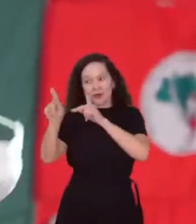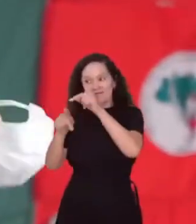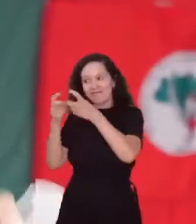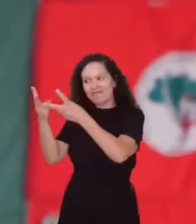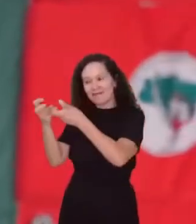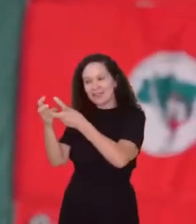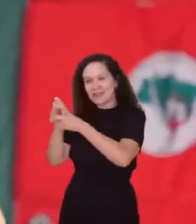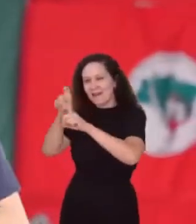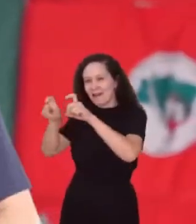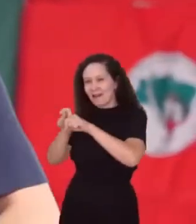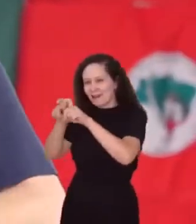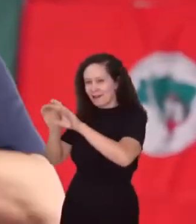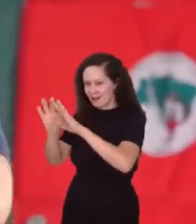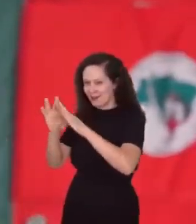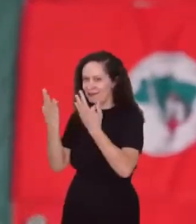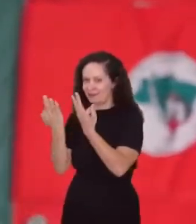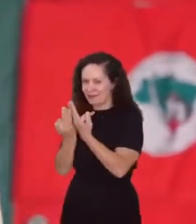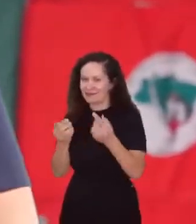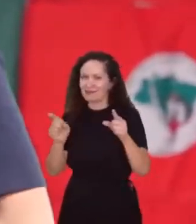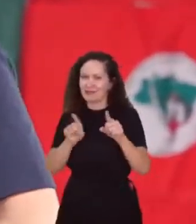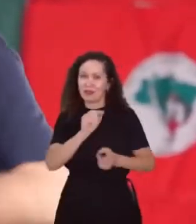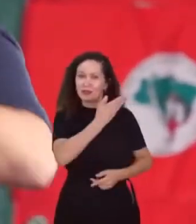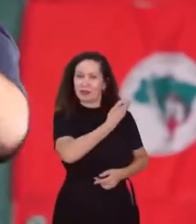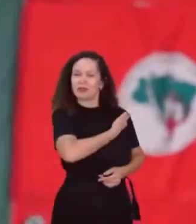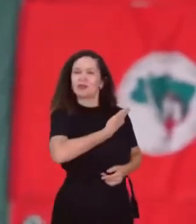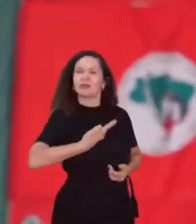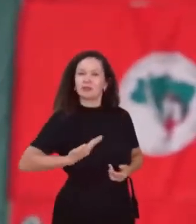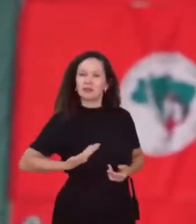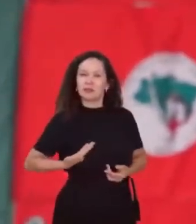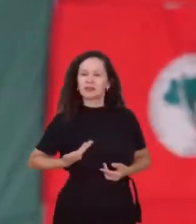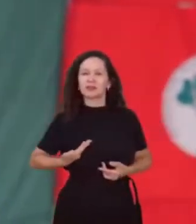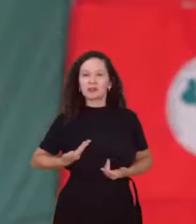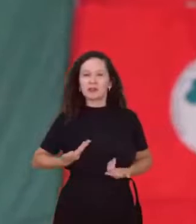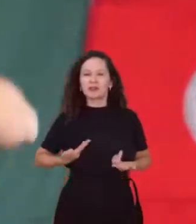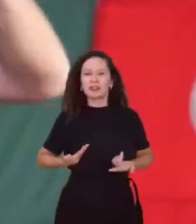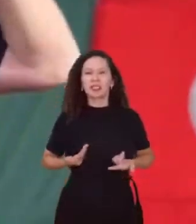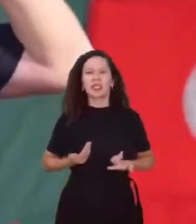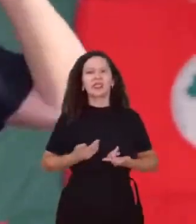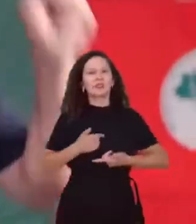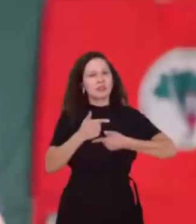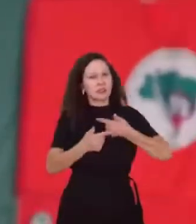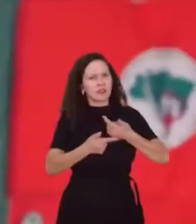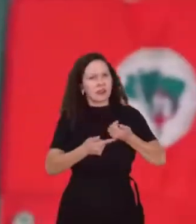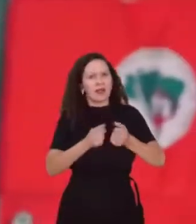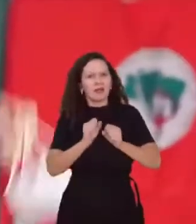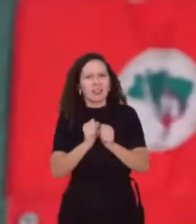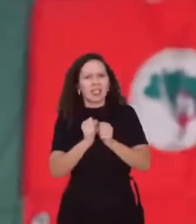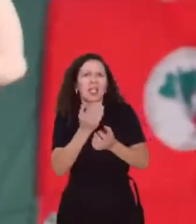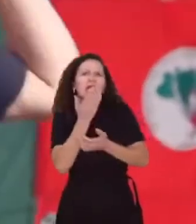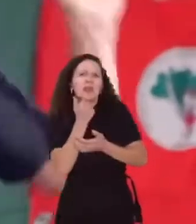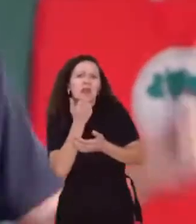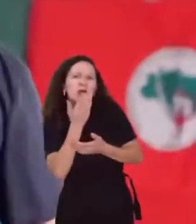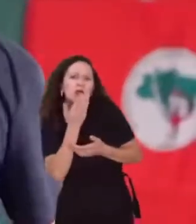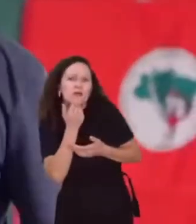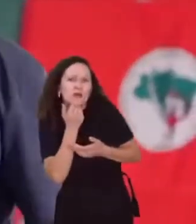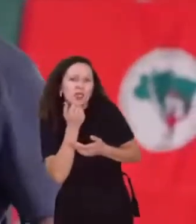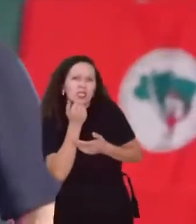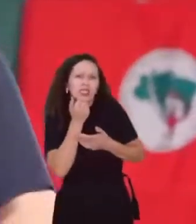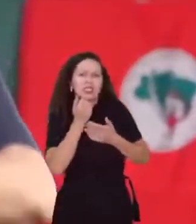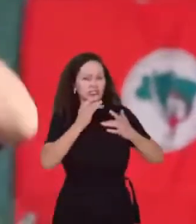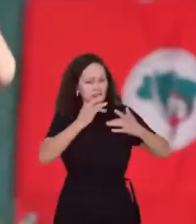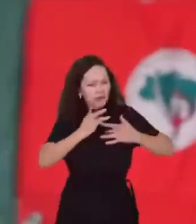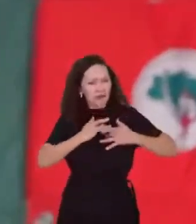O governador da irrigação noturna, do panela cheia, do trator solidário, das estradas